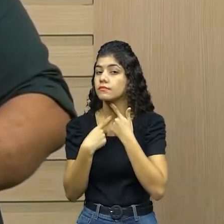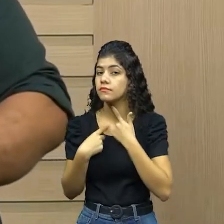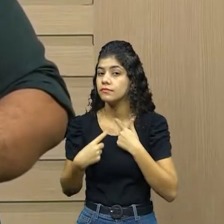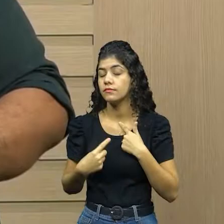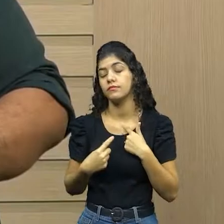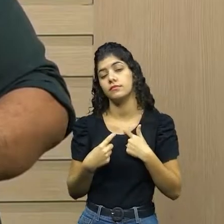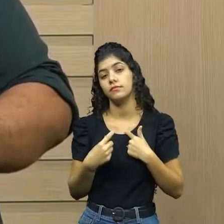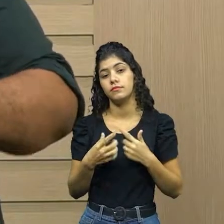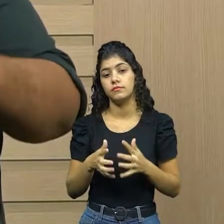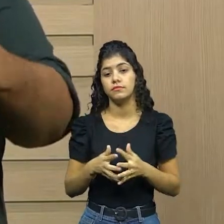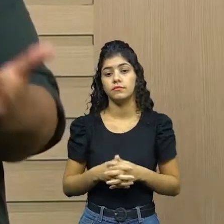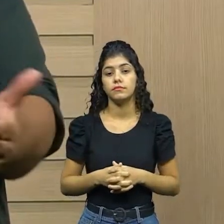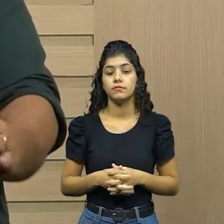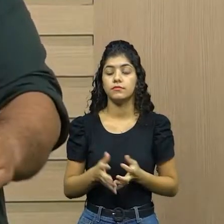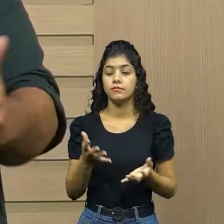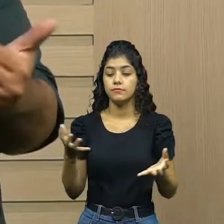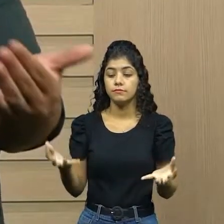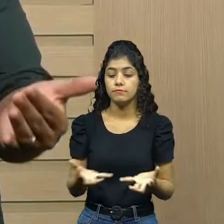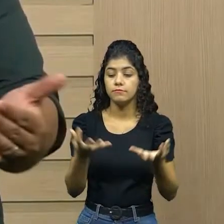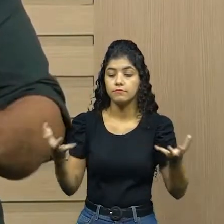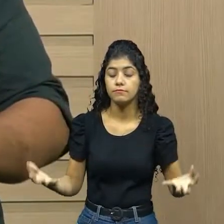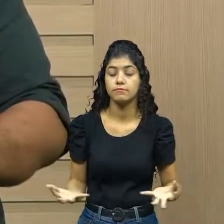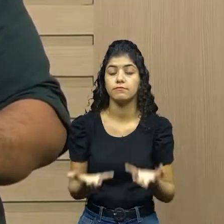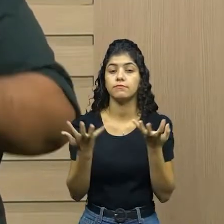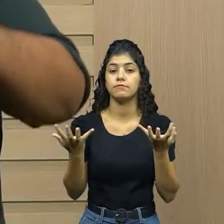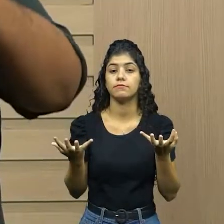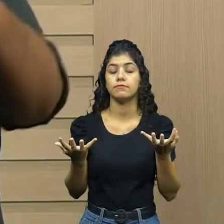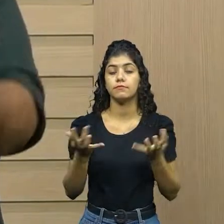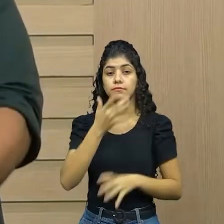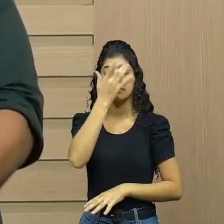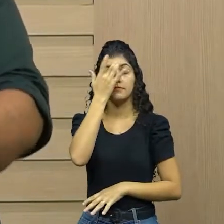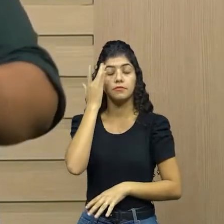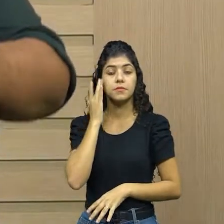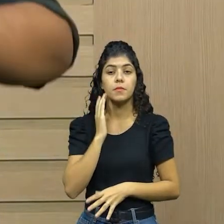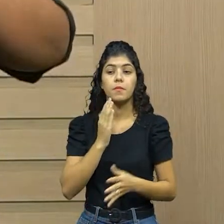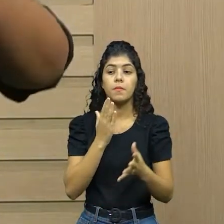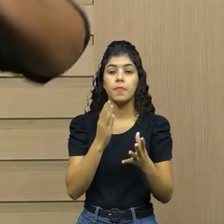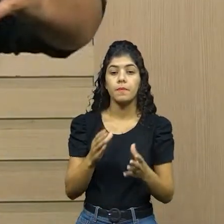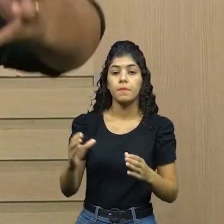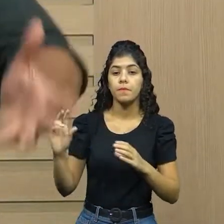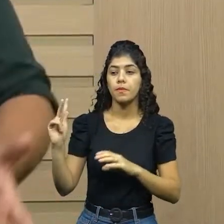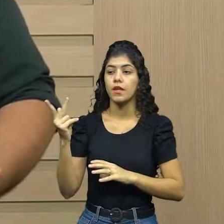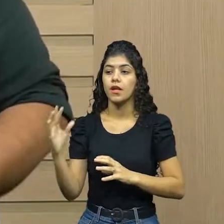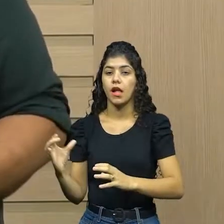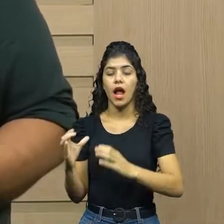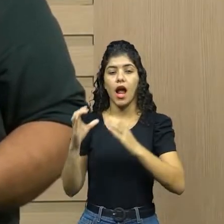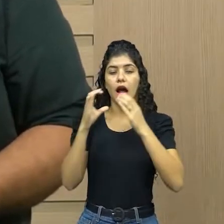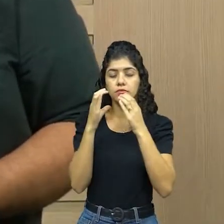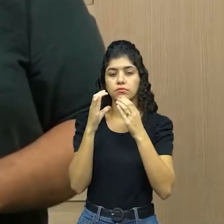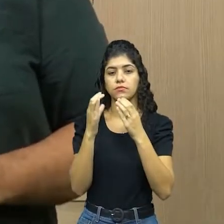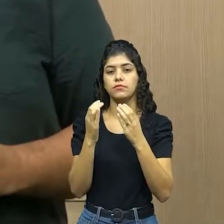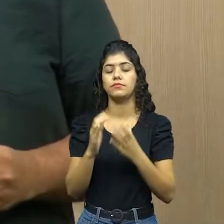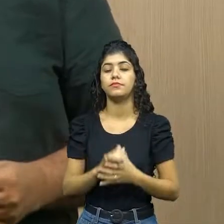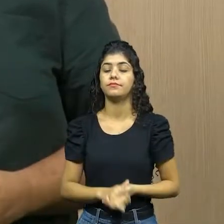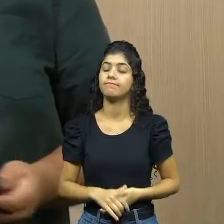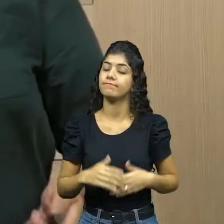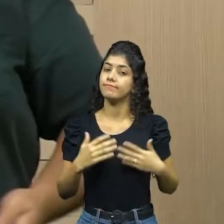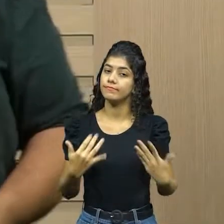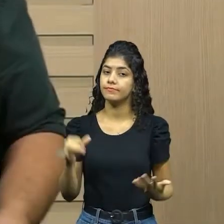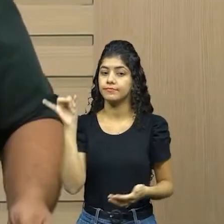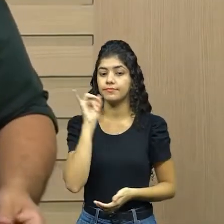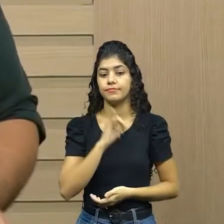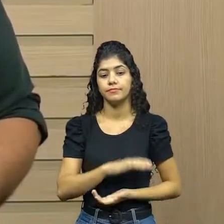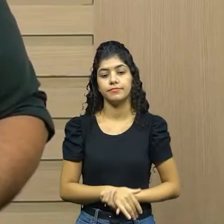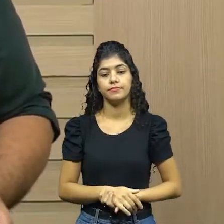seja, estimular, motivar para que ele coma um suculento hambúrguer, por exemplo. Então essa é a